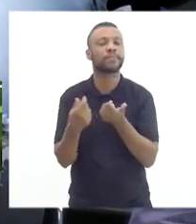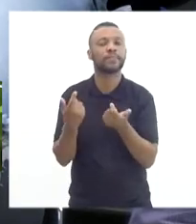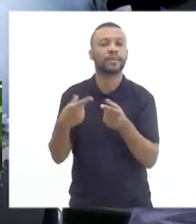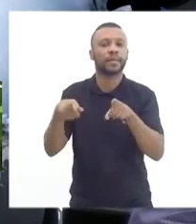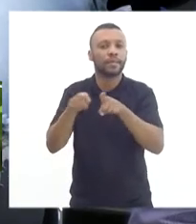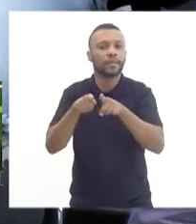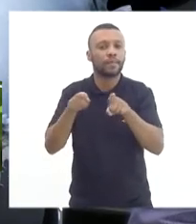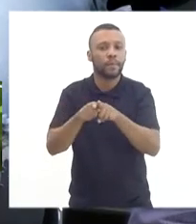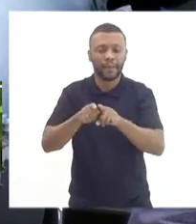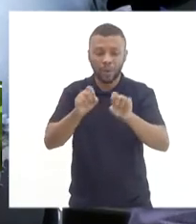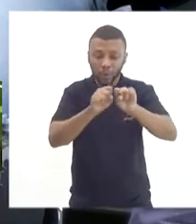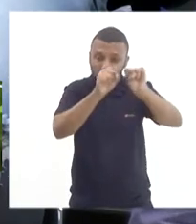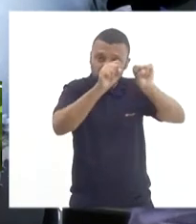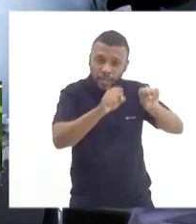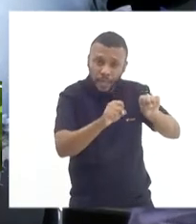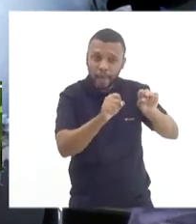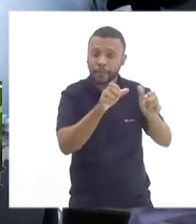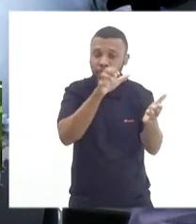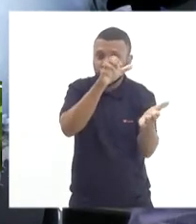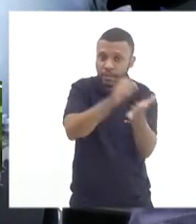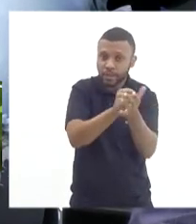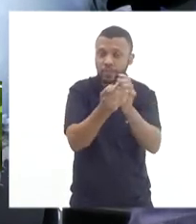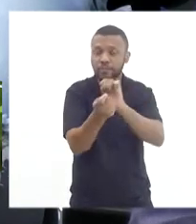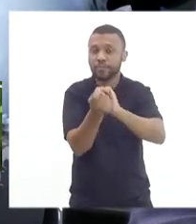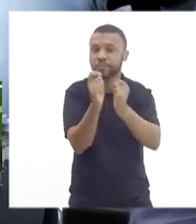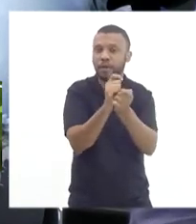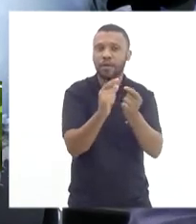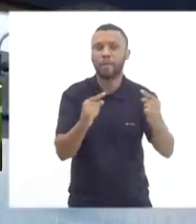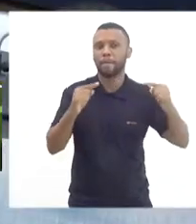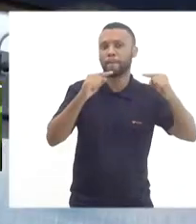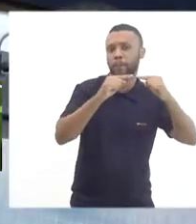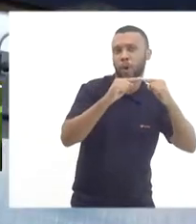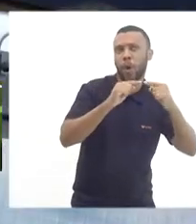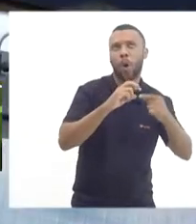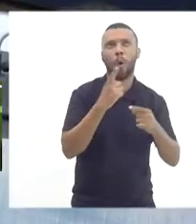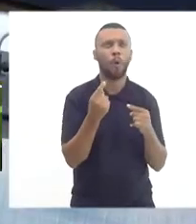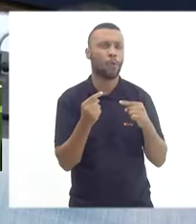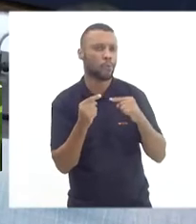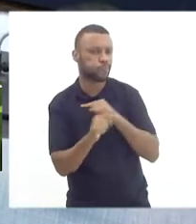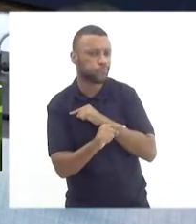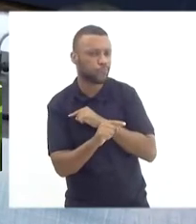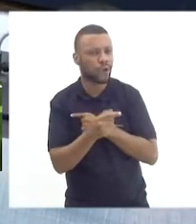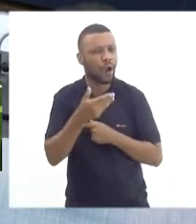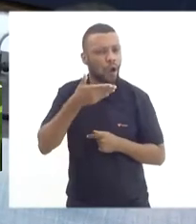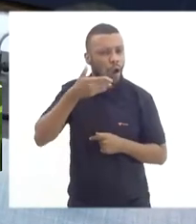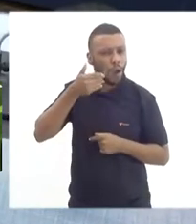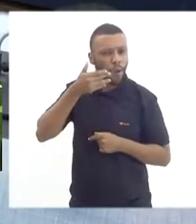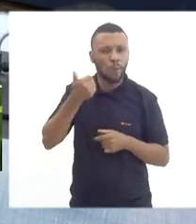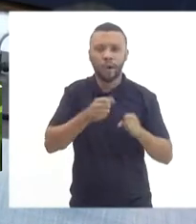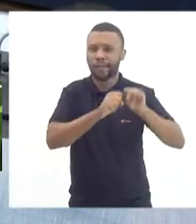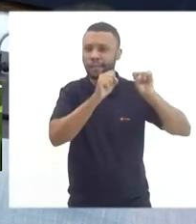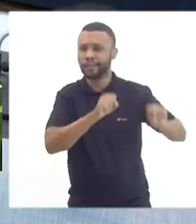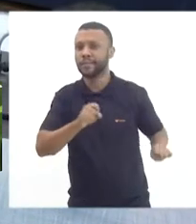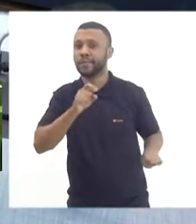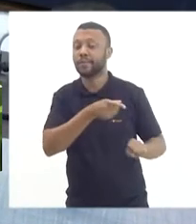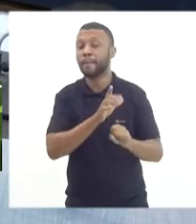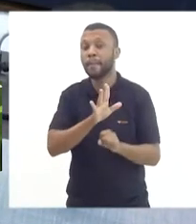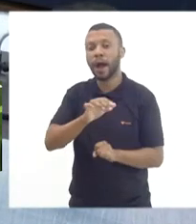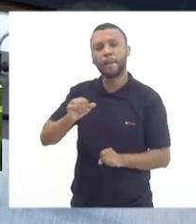aperfeiçoar um sistema de registros de enquadramento e desenquadramento. Mas, pegando foco aqui de maneira bem